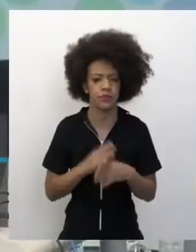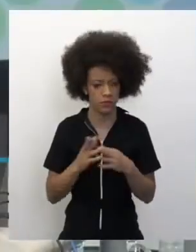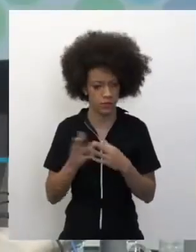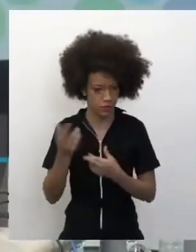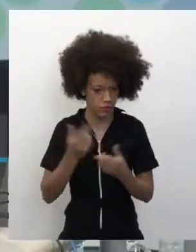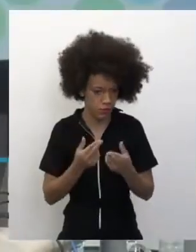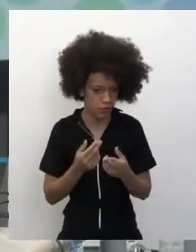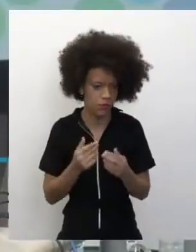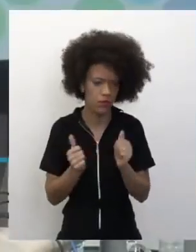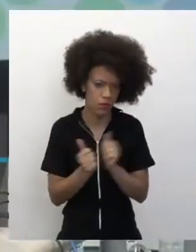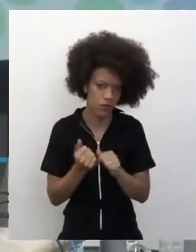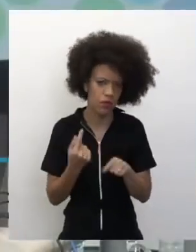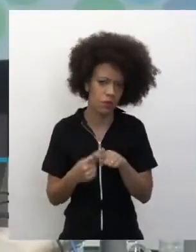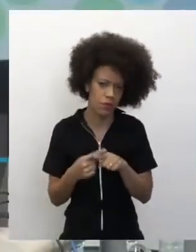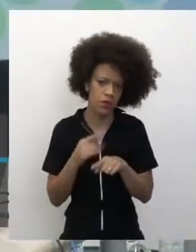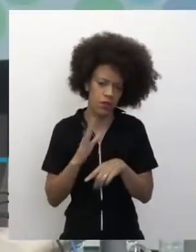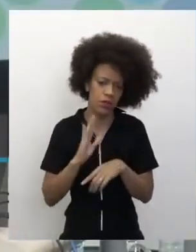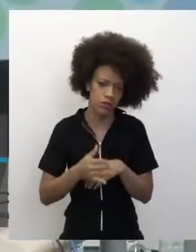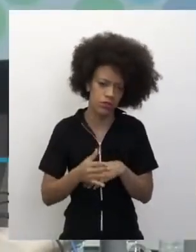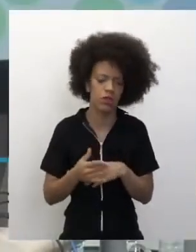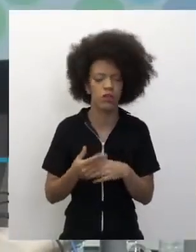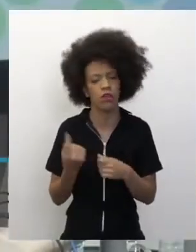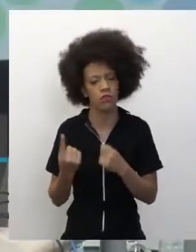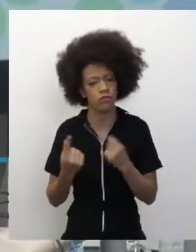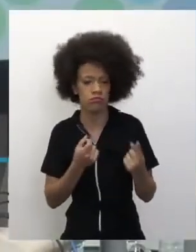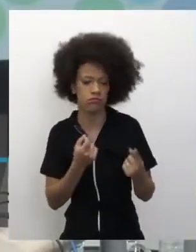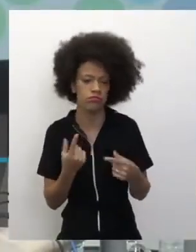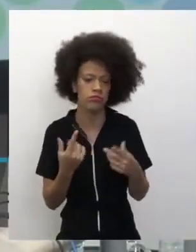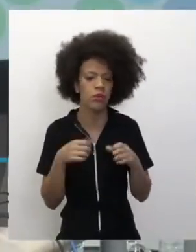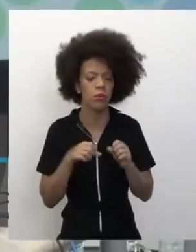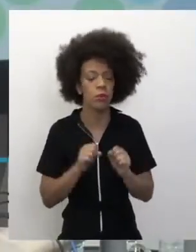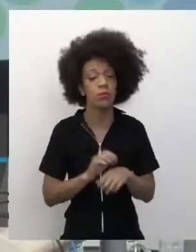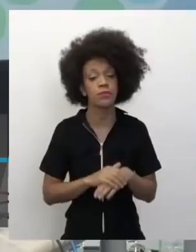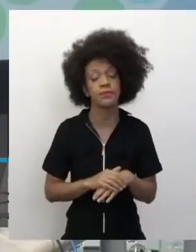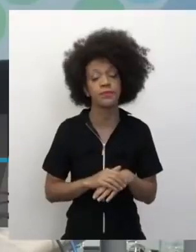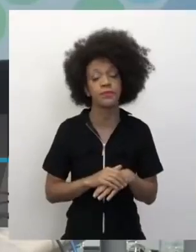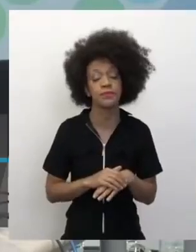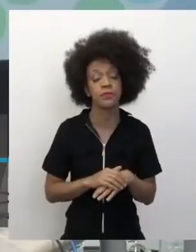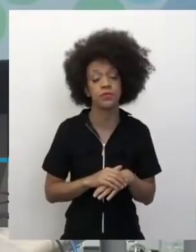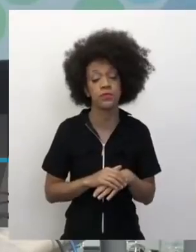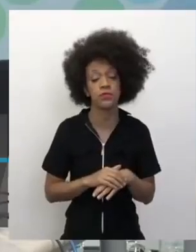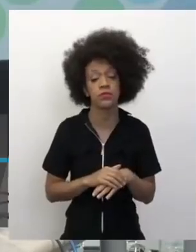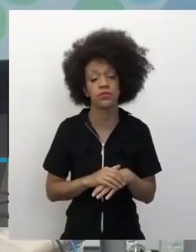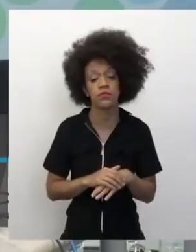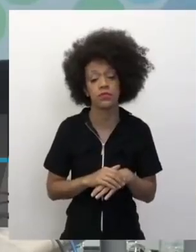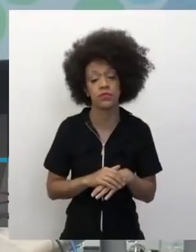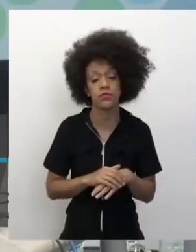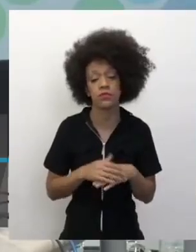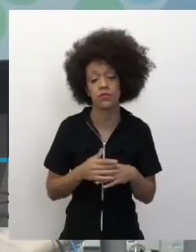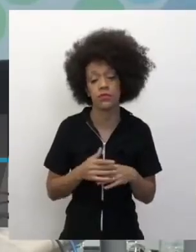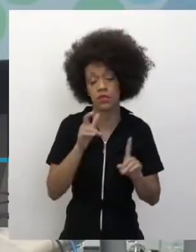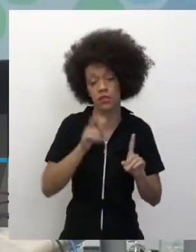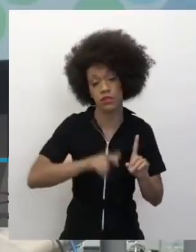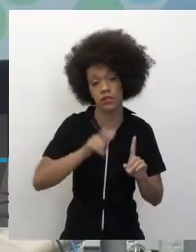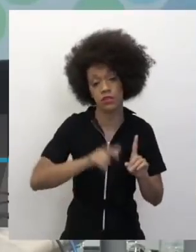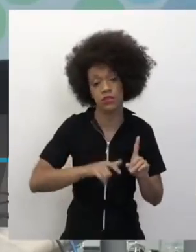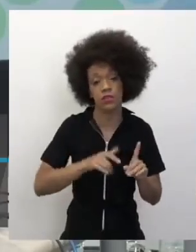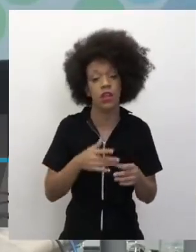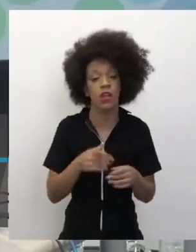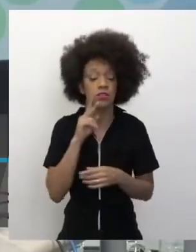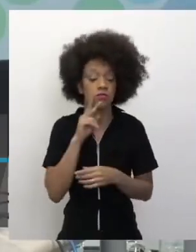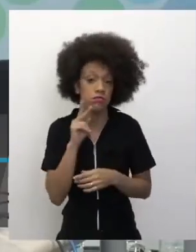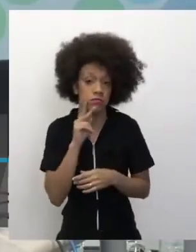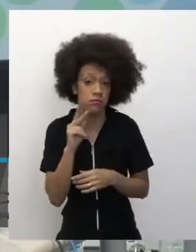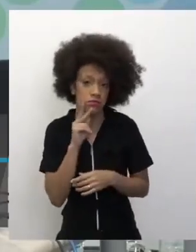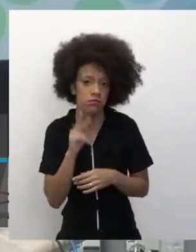respondendo essa junto, porque vocês já até falaram uma coisa que eu posso falar. Então, a personagem, ela é